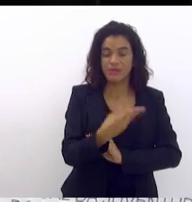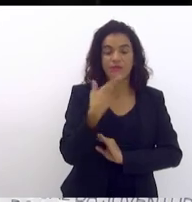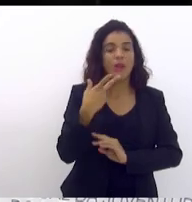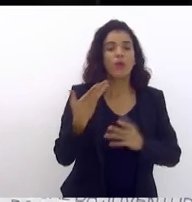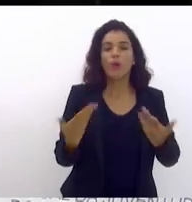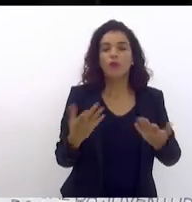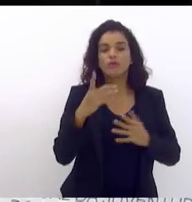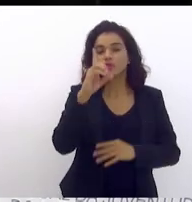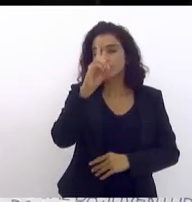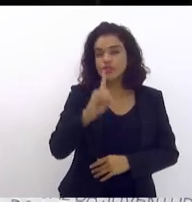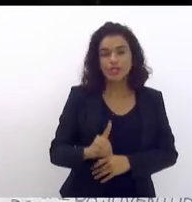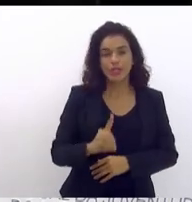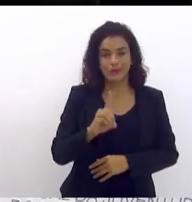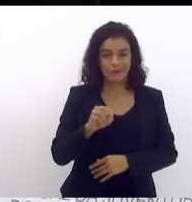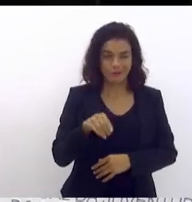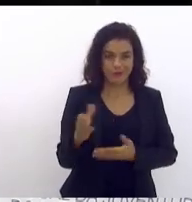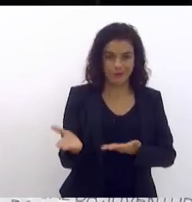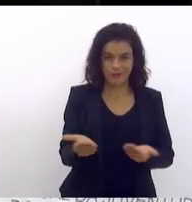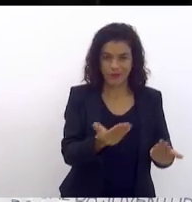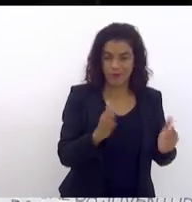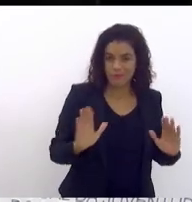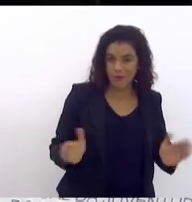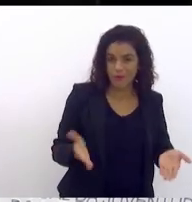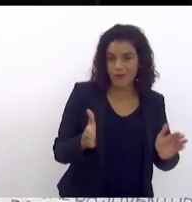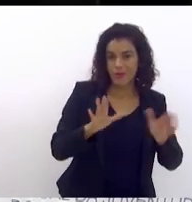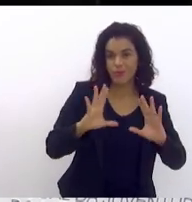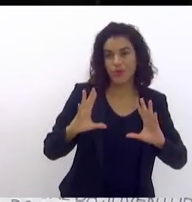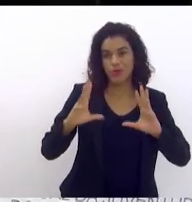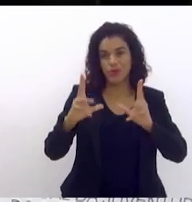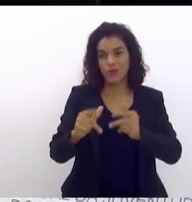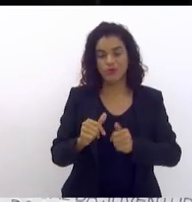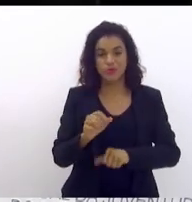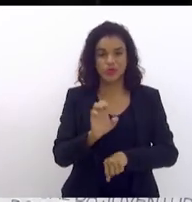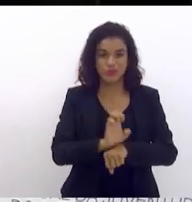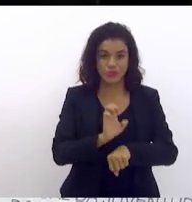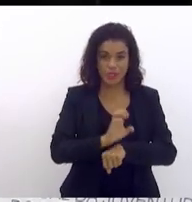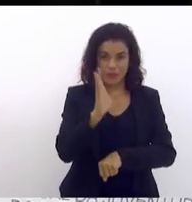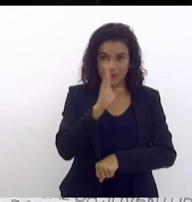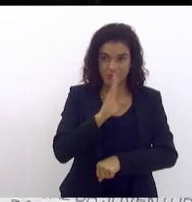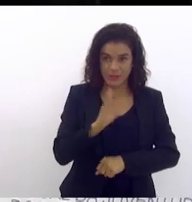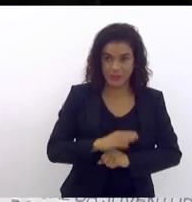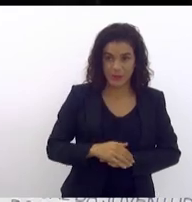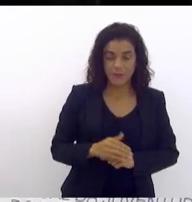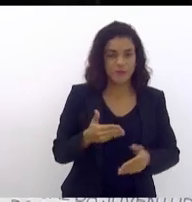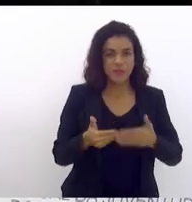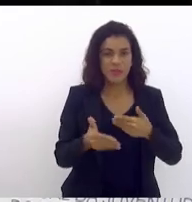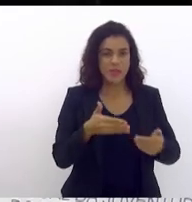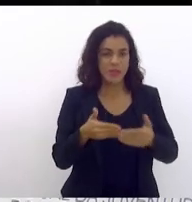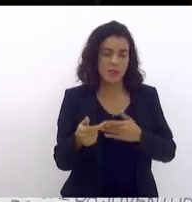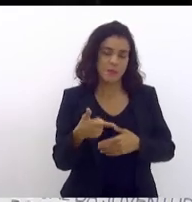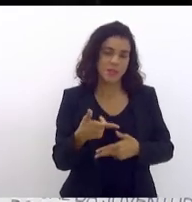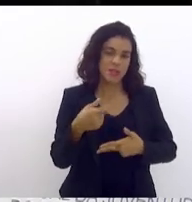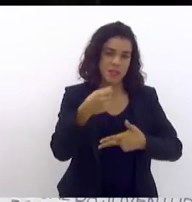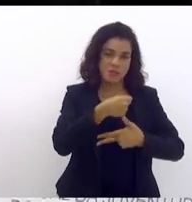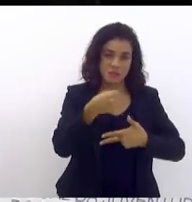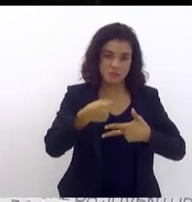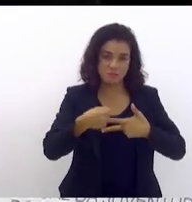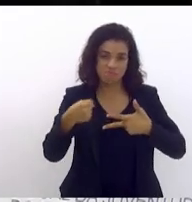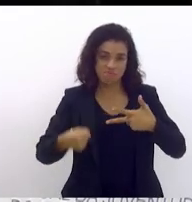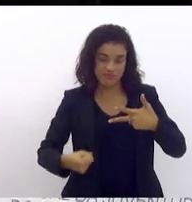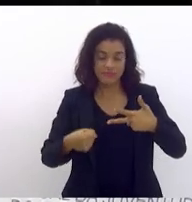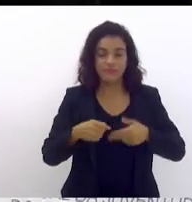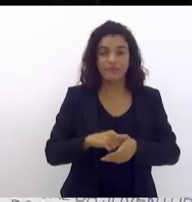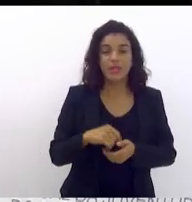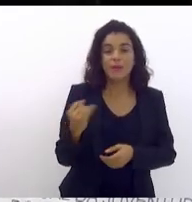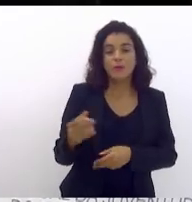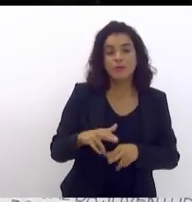direitos da juventude que devem ser garantidos e promovidos por todo o estado brasileiro independente dos poderes e por isso a